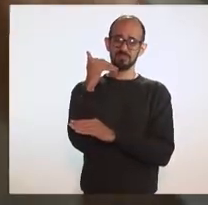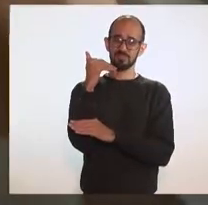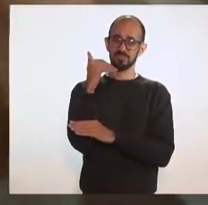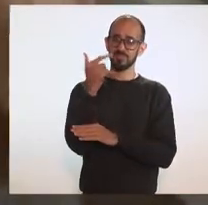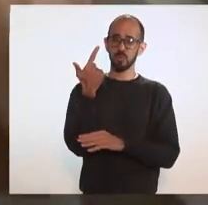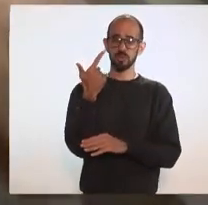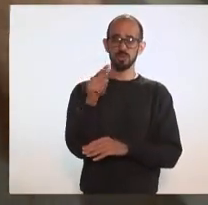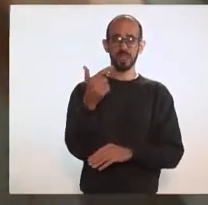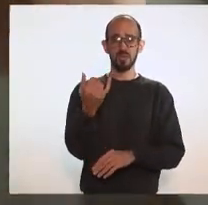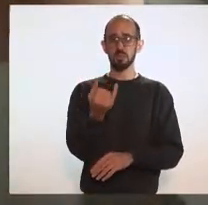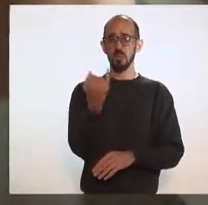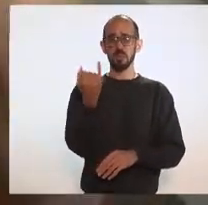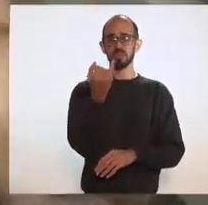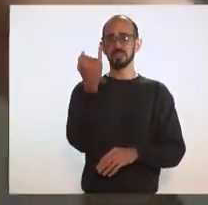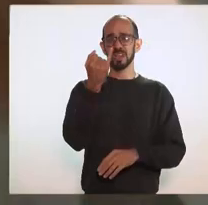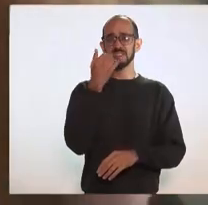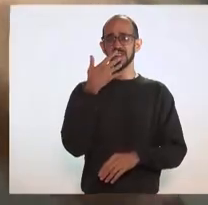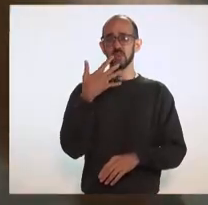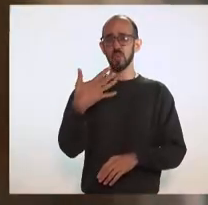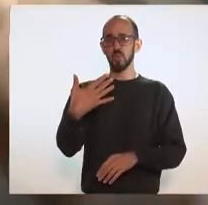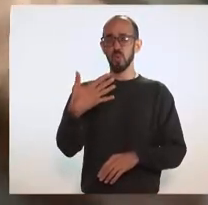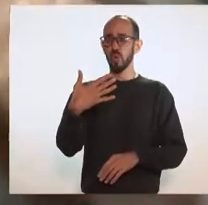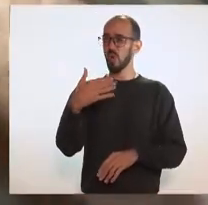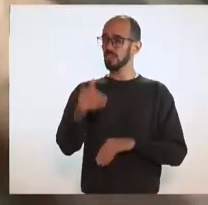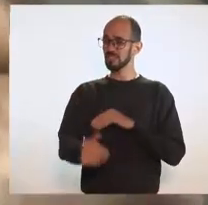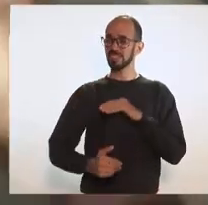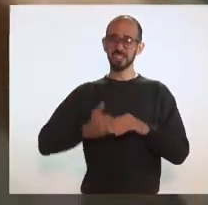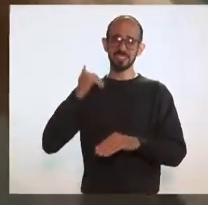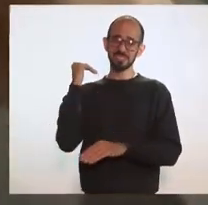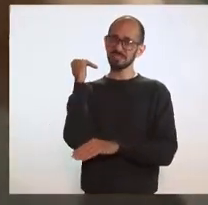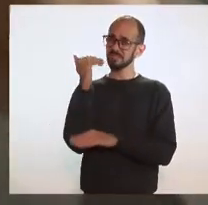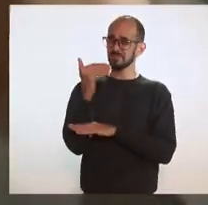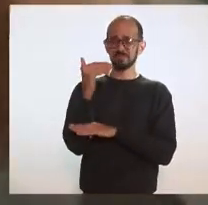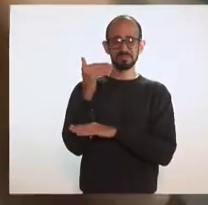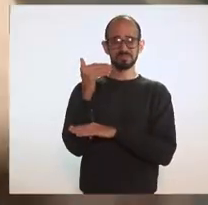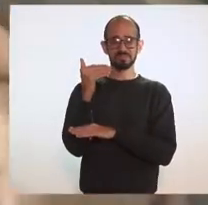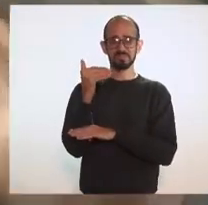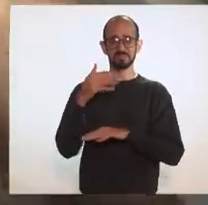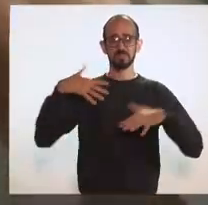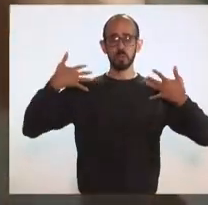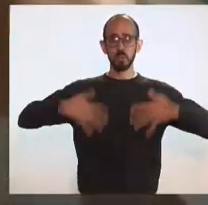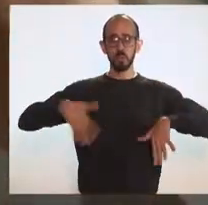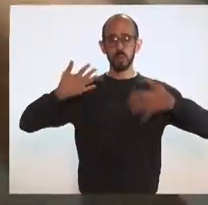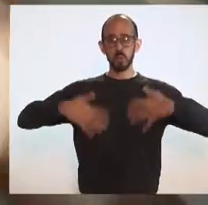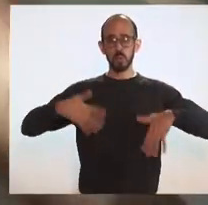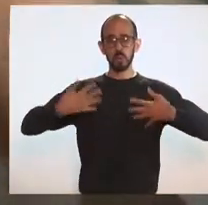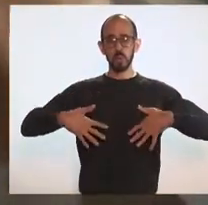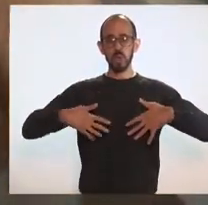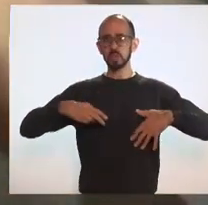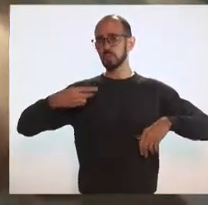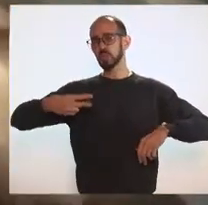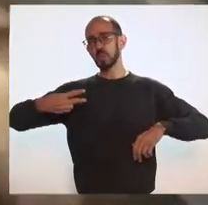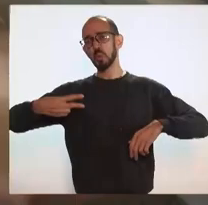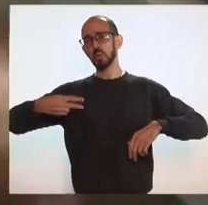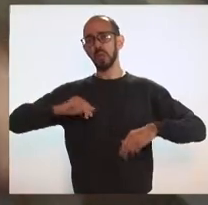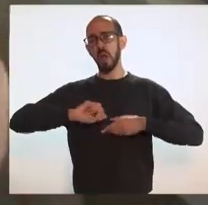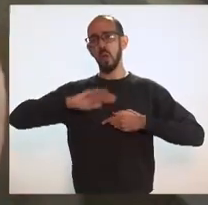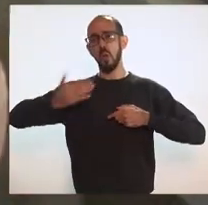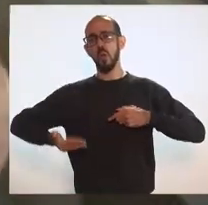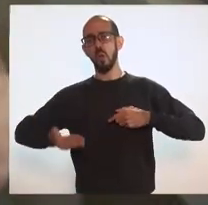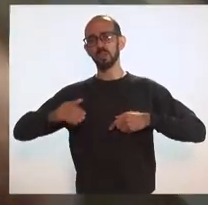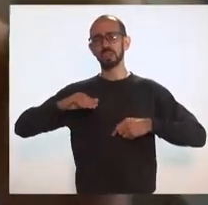for nós estamos no do percurso os fios se chama segunda onda terceira onda quinta